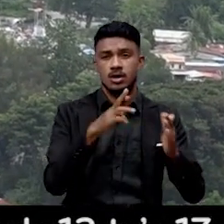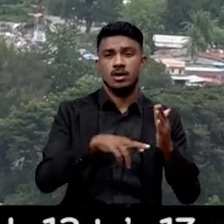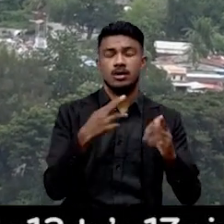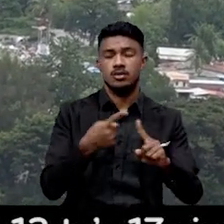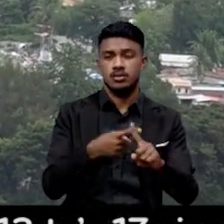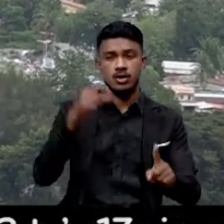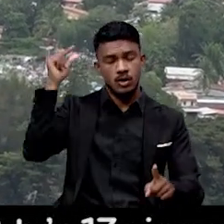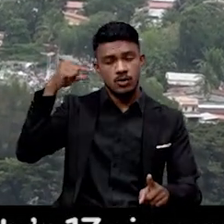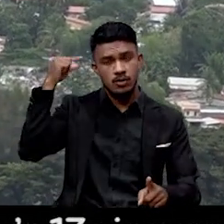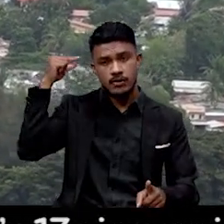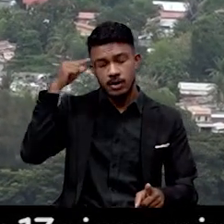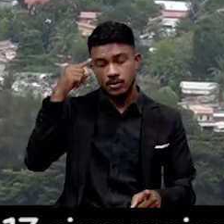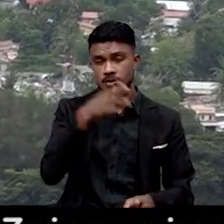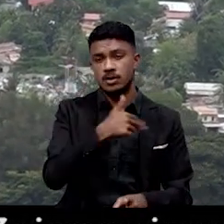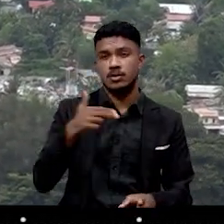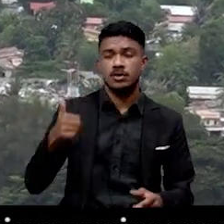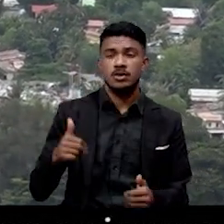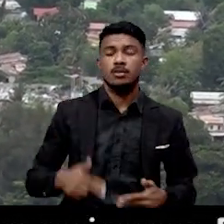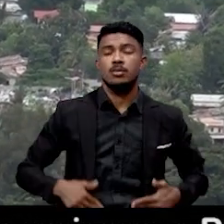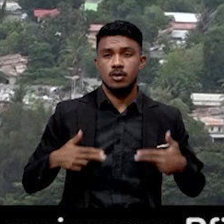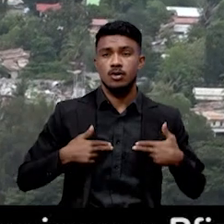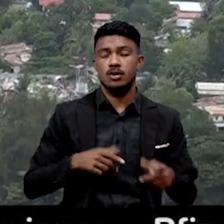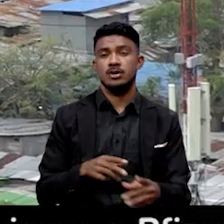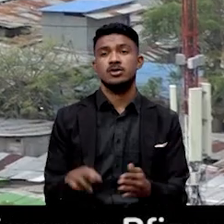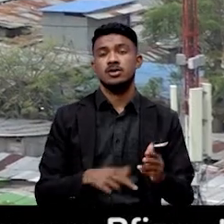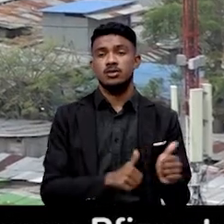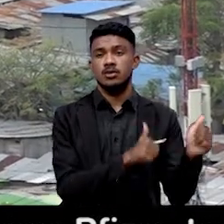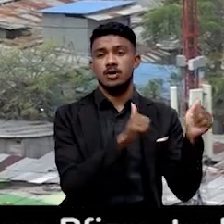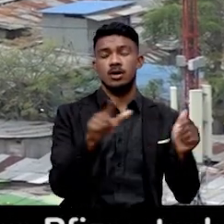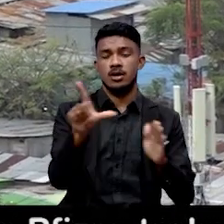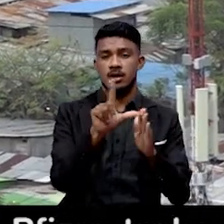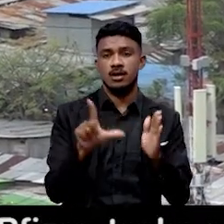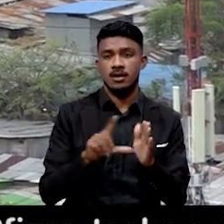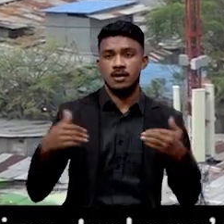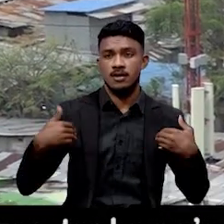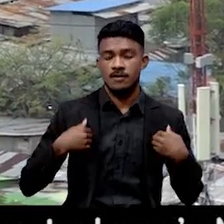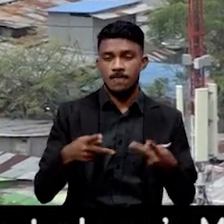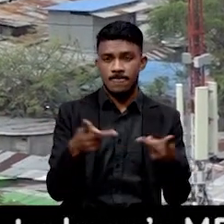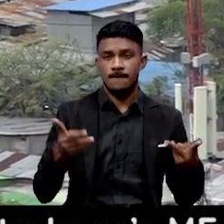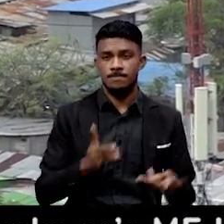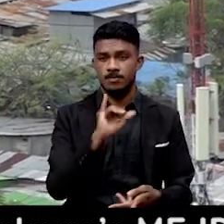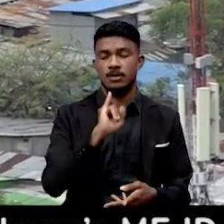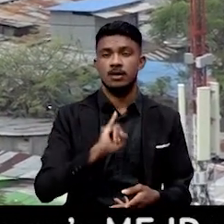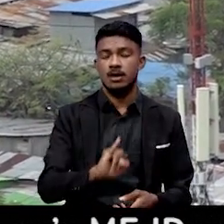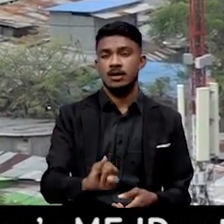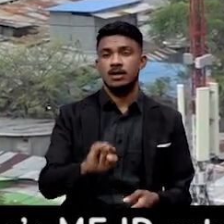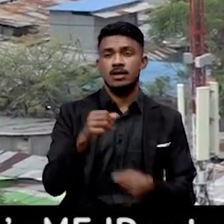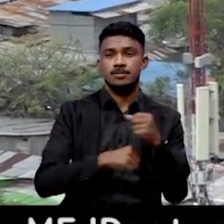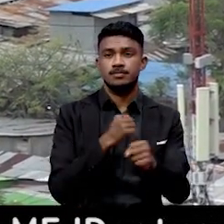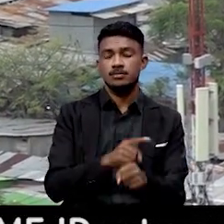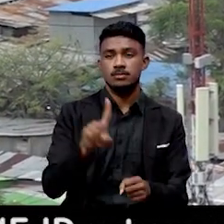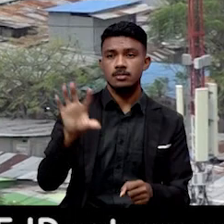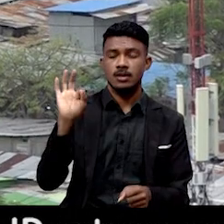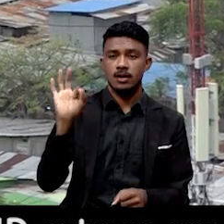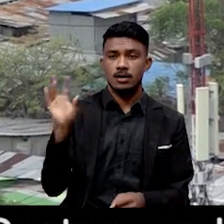governasau Indonesia hodi moris tuir lei nebe iha. Kontestu sida di Dili ia tinang riung ida atu sia hitu nulu resen